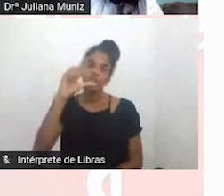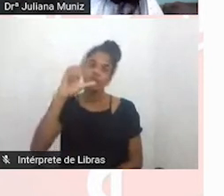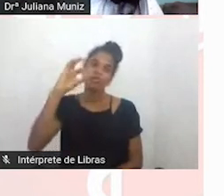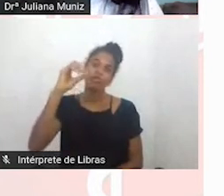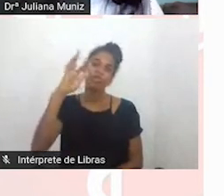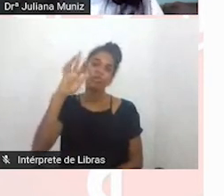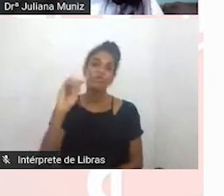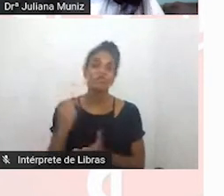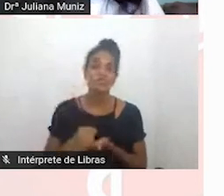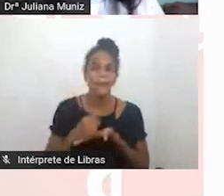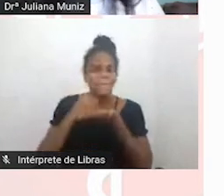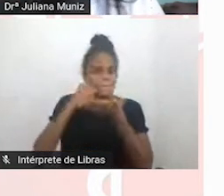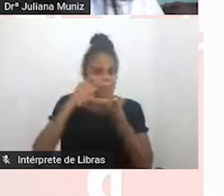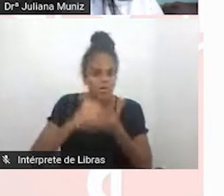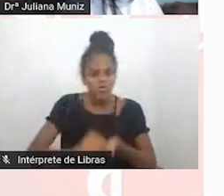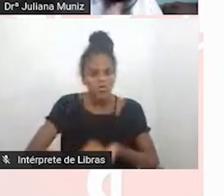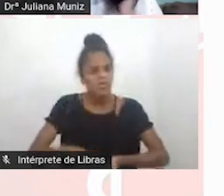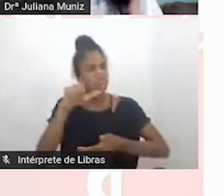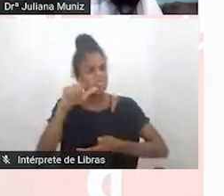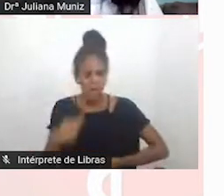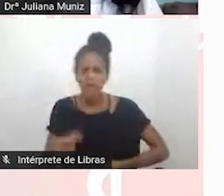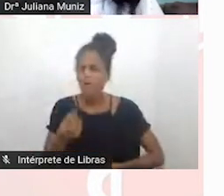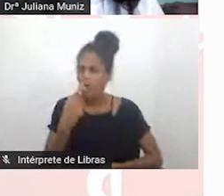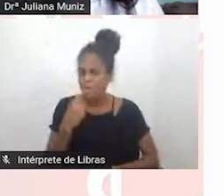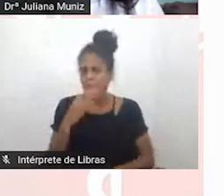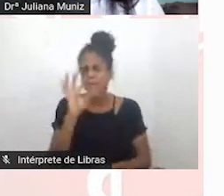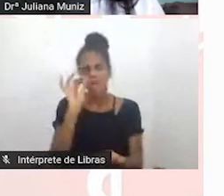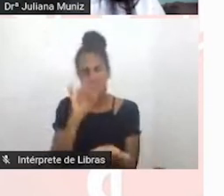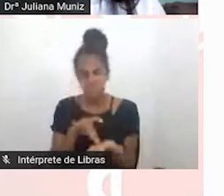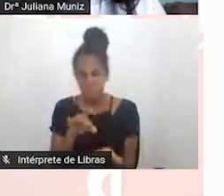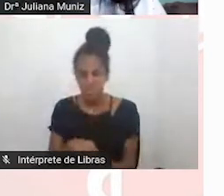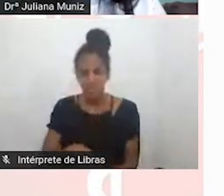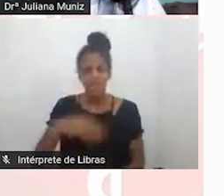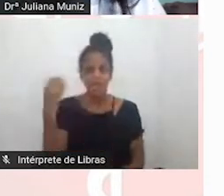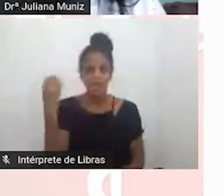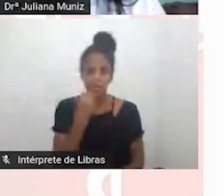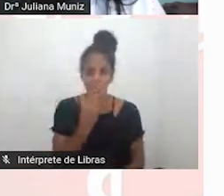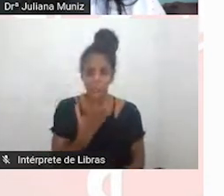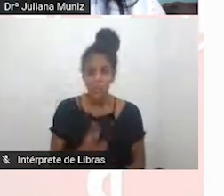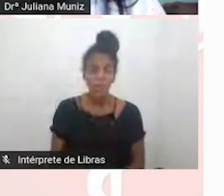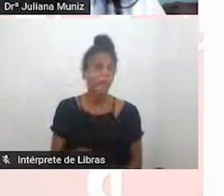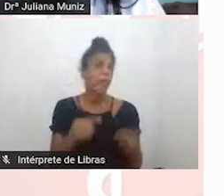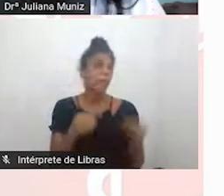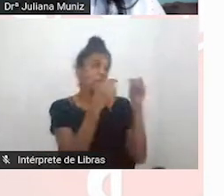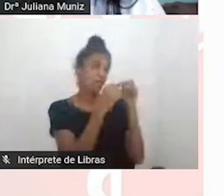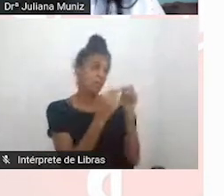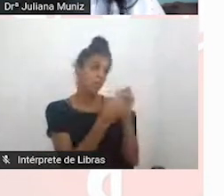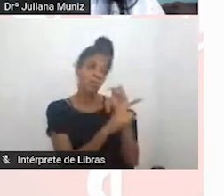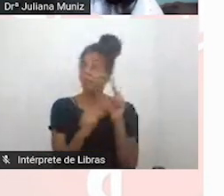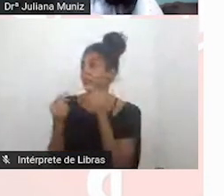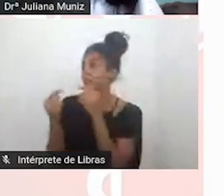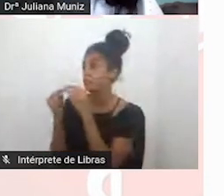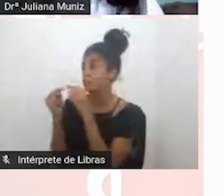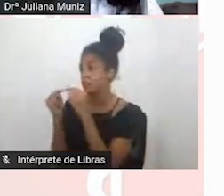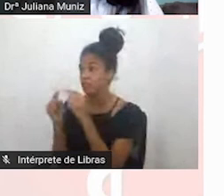muita controvérsia, de muita gente ser contra, de muita gente ser a favor, então, na prática, desde o começo, a gente tem feito para os pacientes graves, porque era o que a